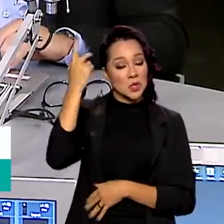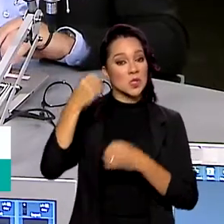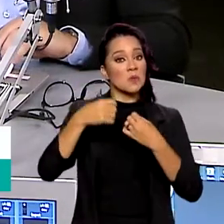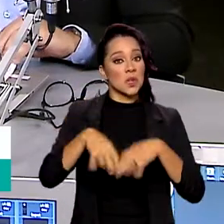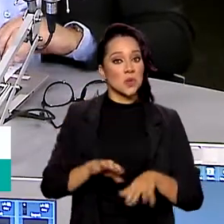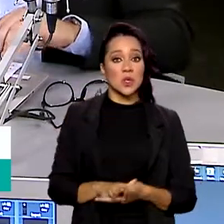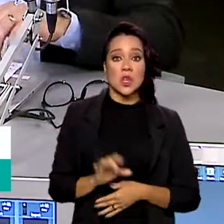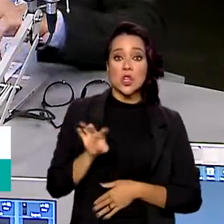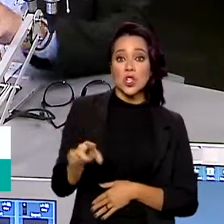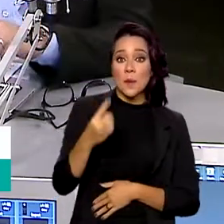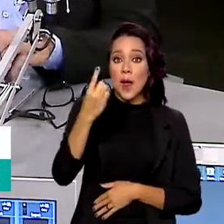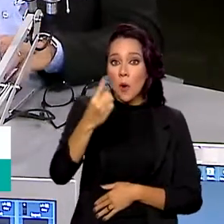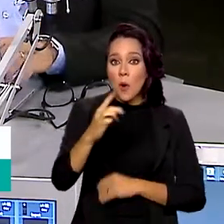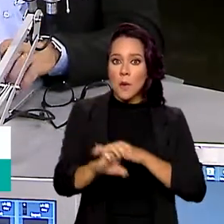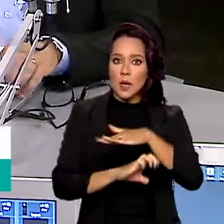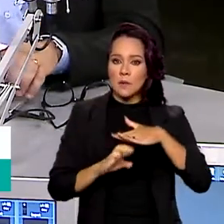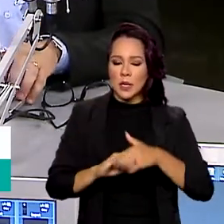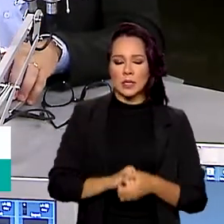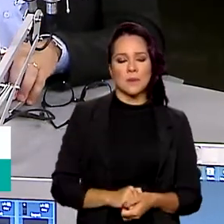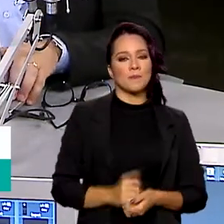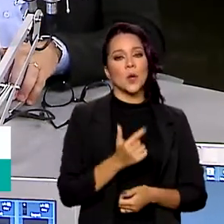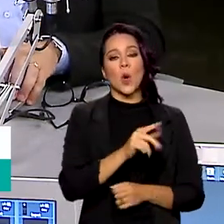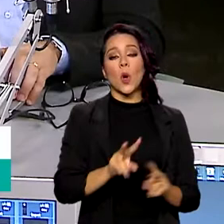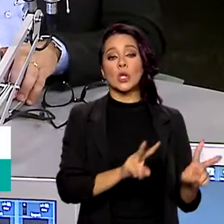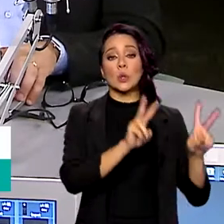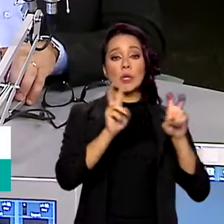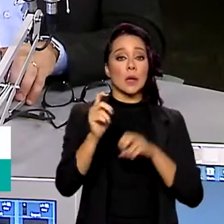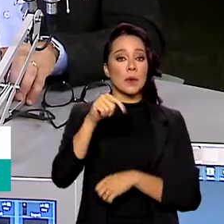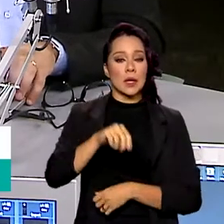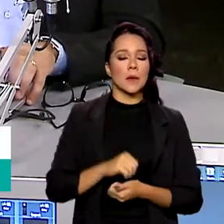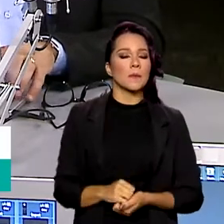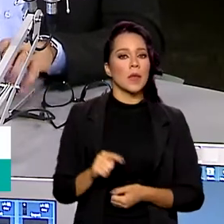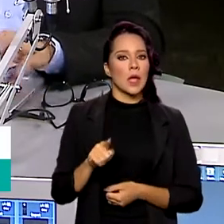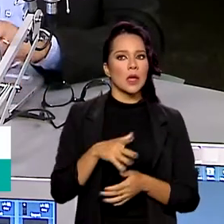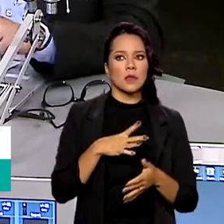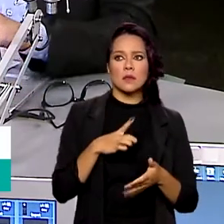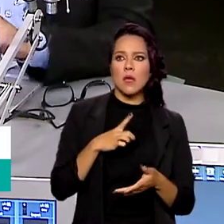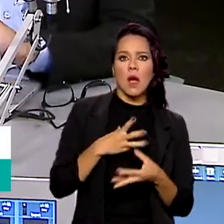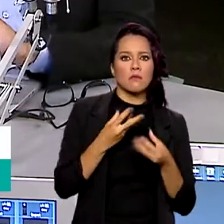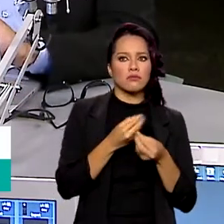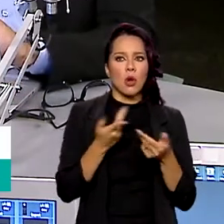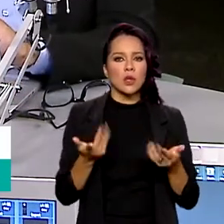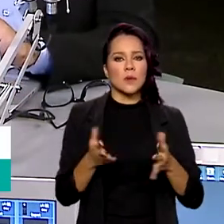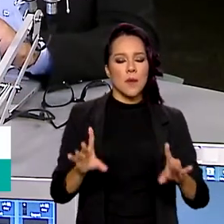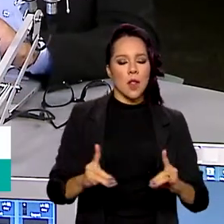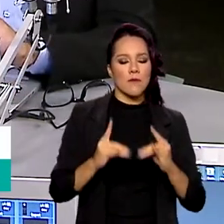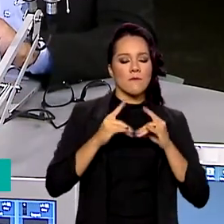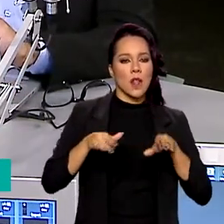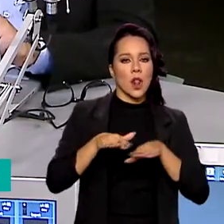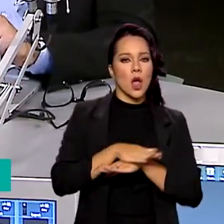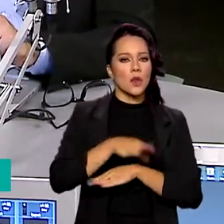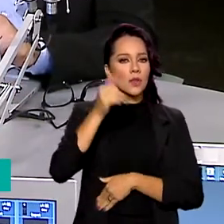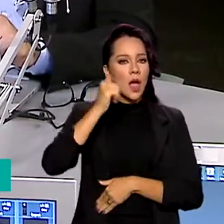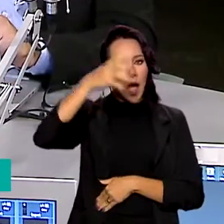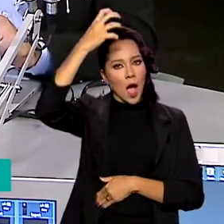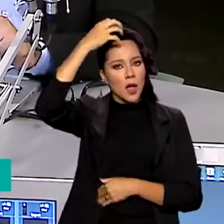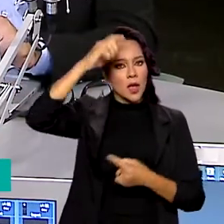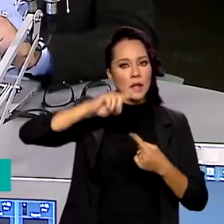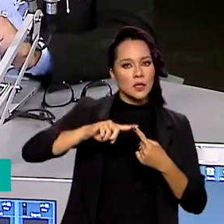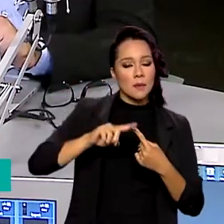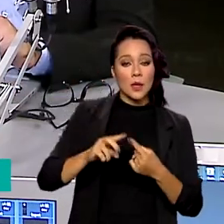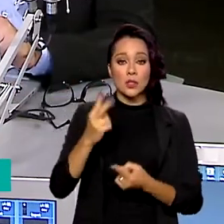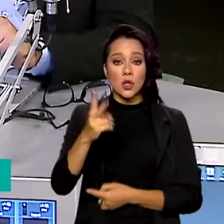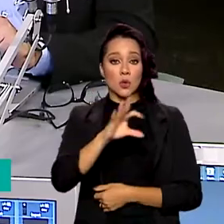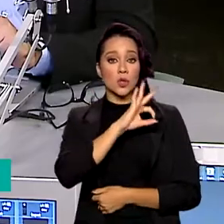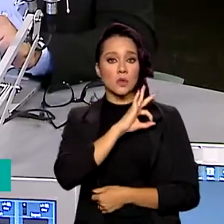isso para apenas uma companhia um outro assunto aqui é que em meio a mobilização pelo velório da Rainha Elizabeth segunda dois